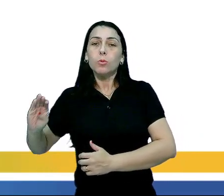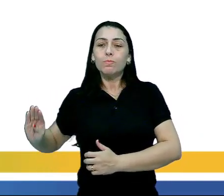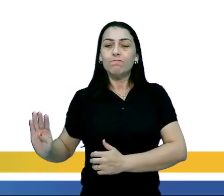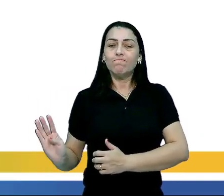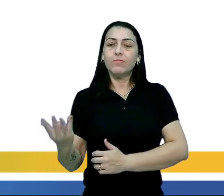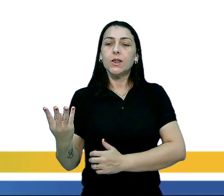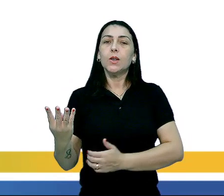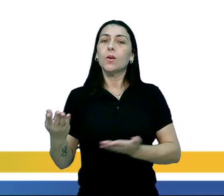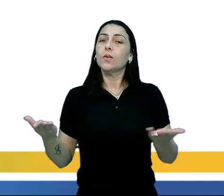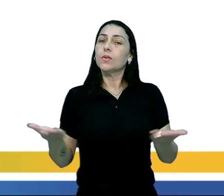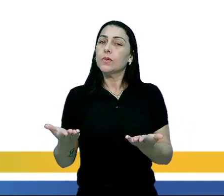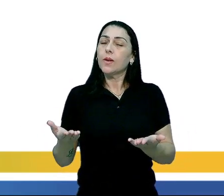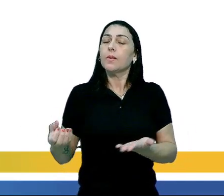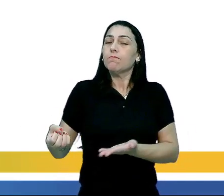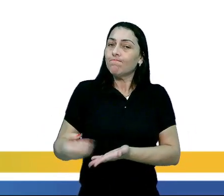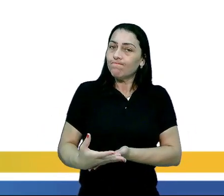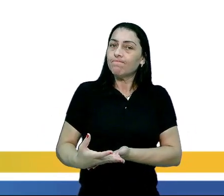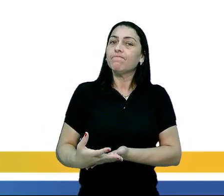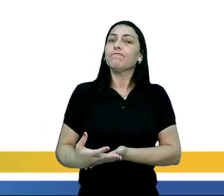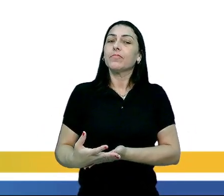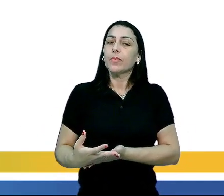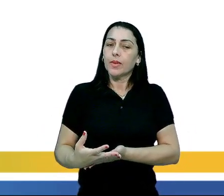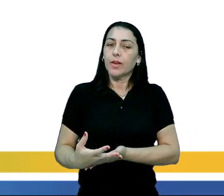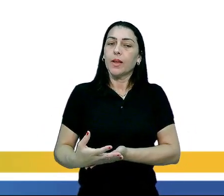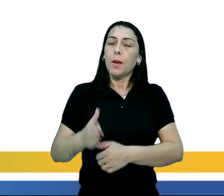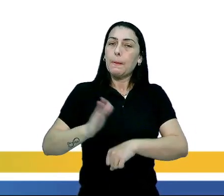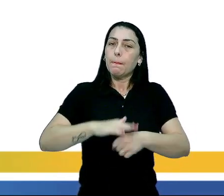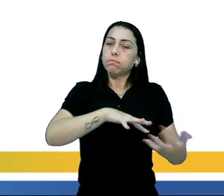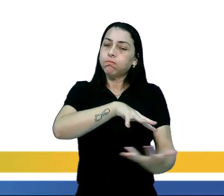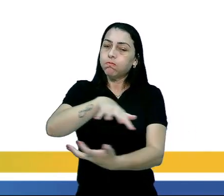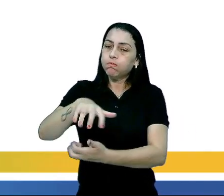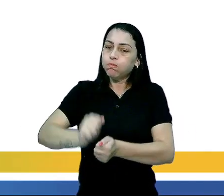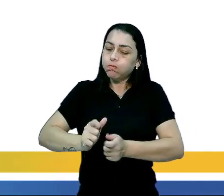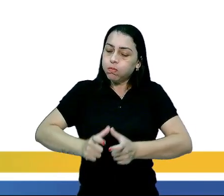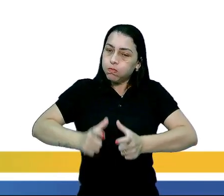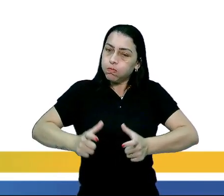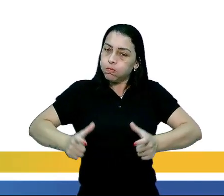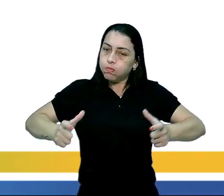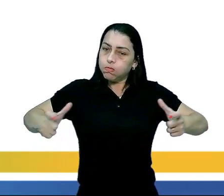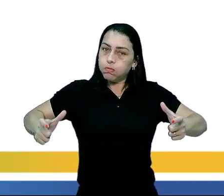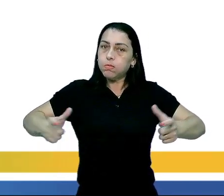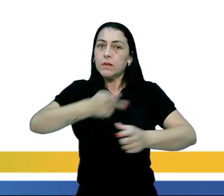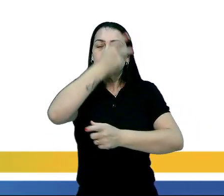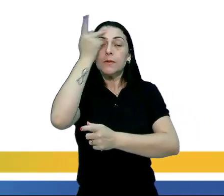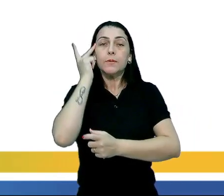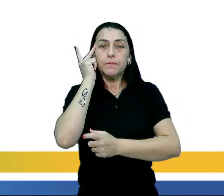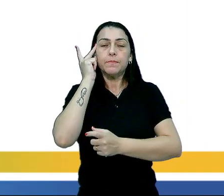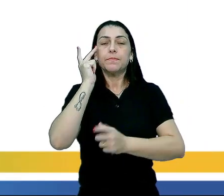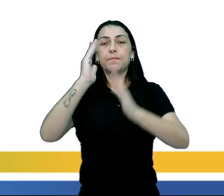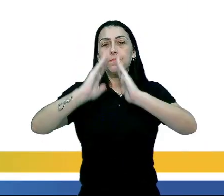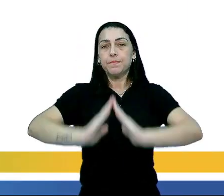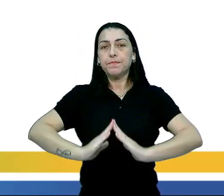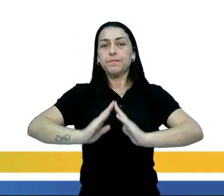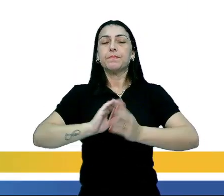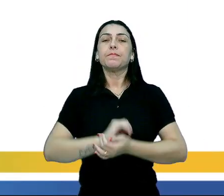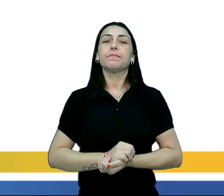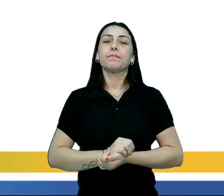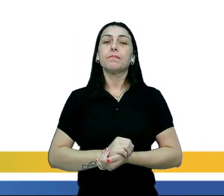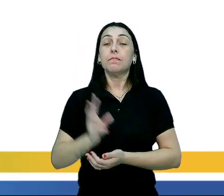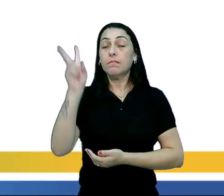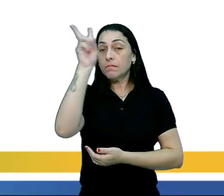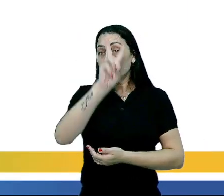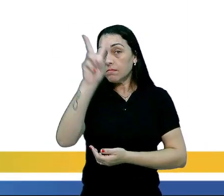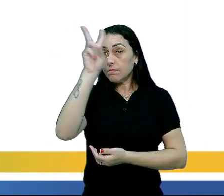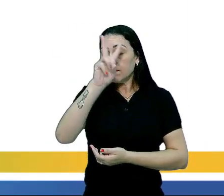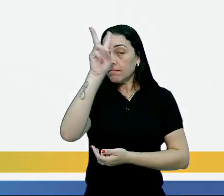mais recentemente, a Terra ultrapassa cerca de 8 bilhões de habitantes.